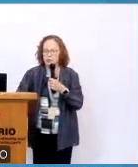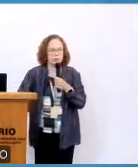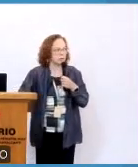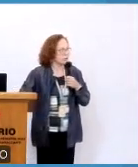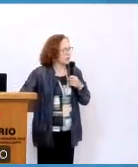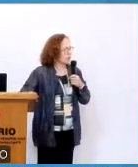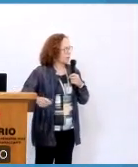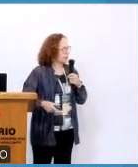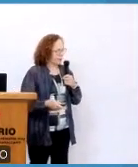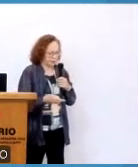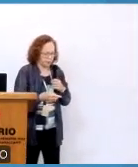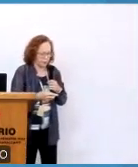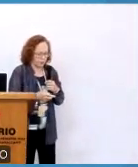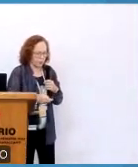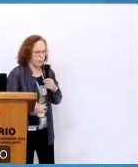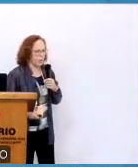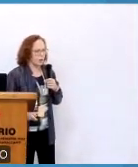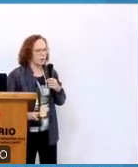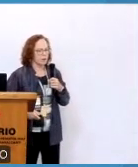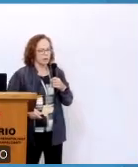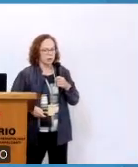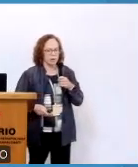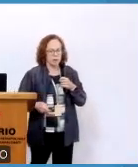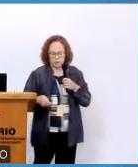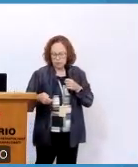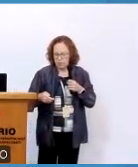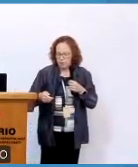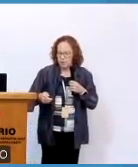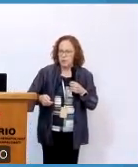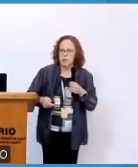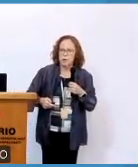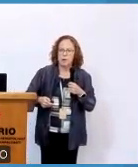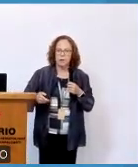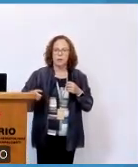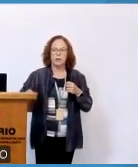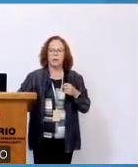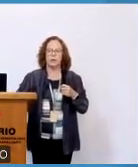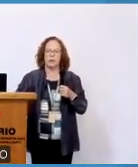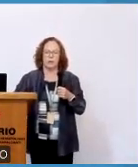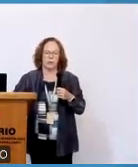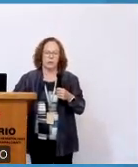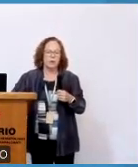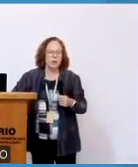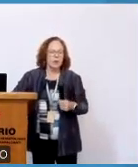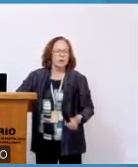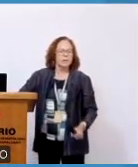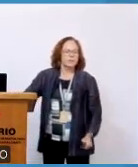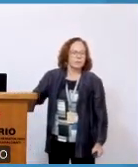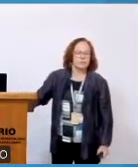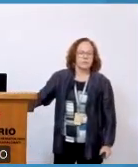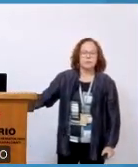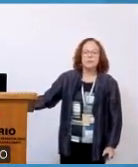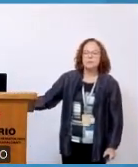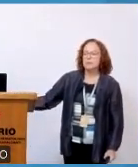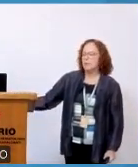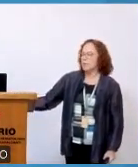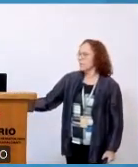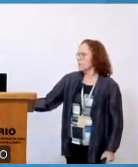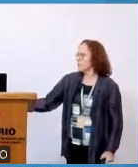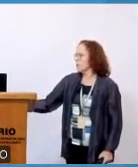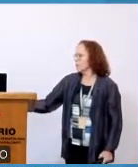é ações assim, contra a lei. onde nós estamos colocando os nossos esforços em difundir essa DI e